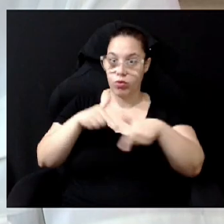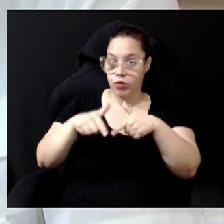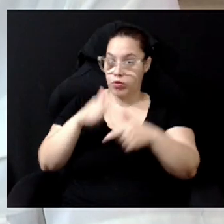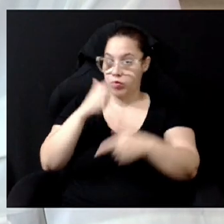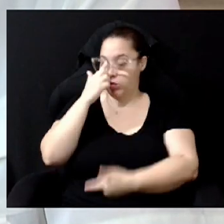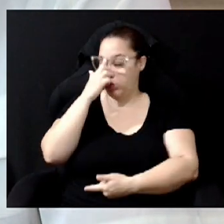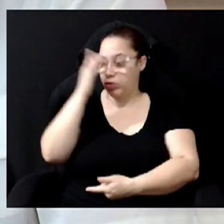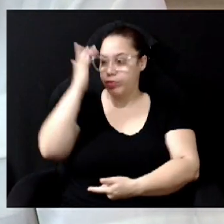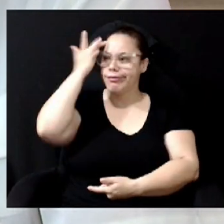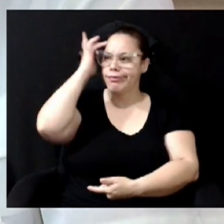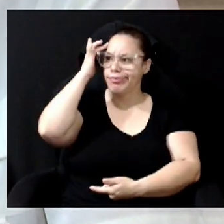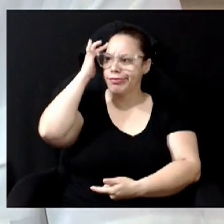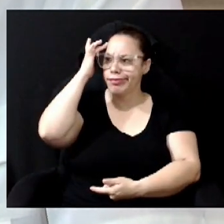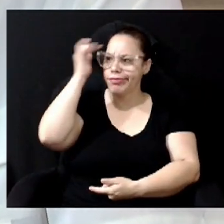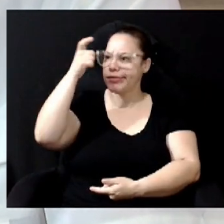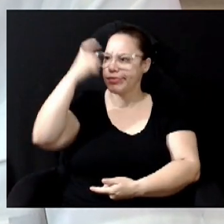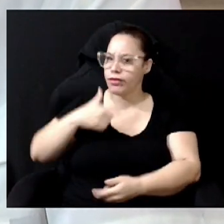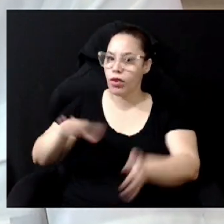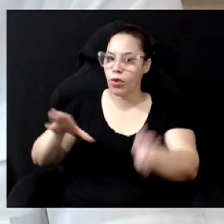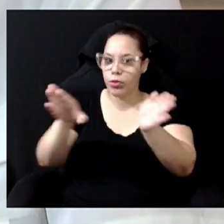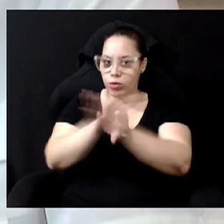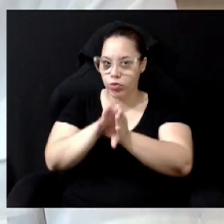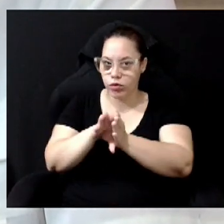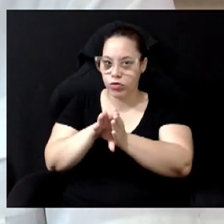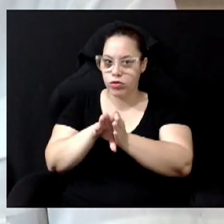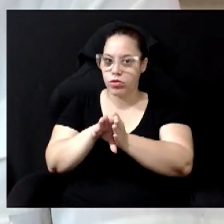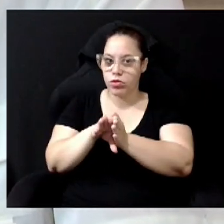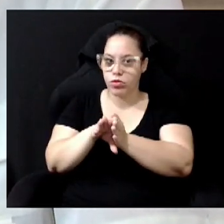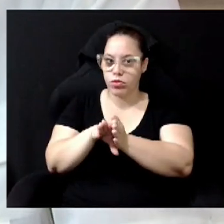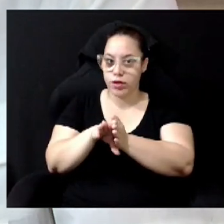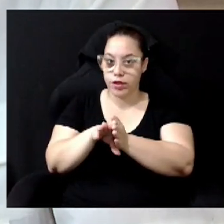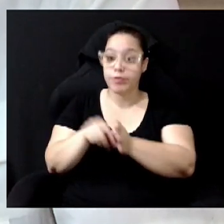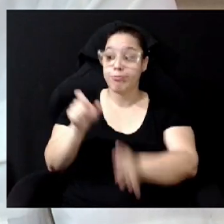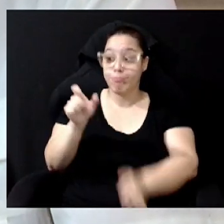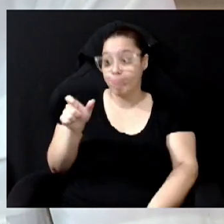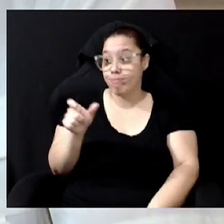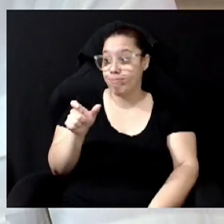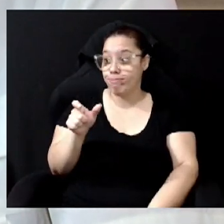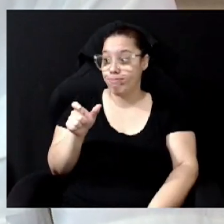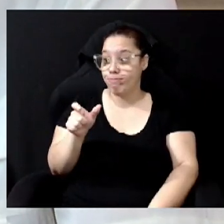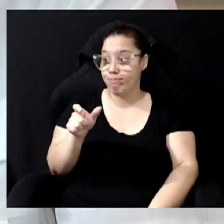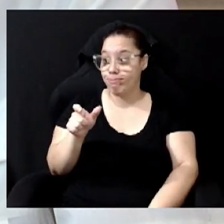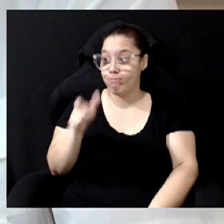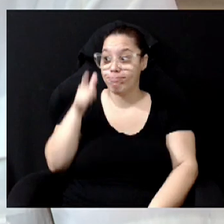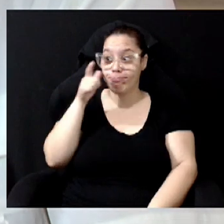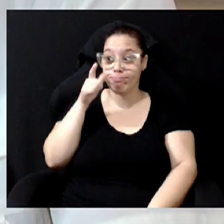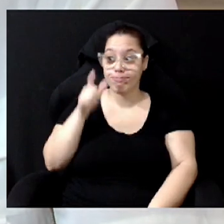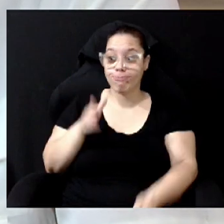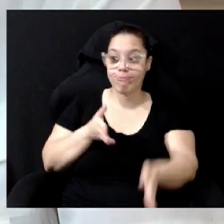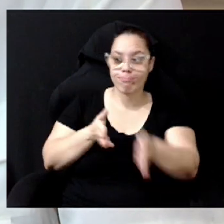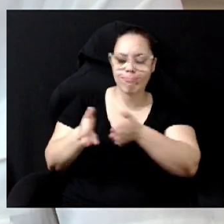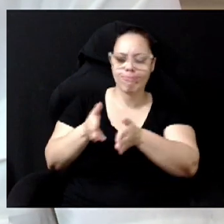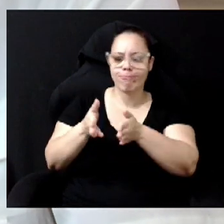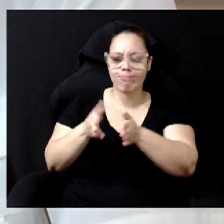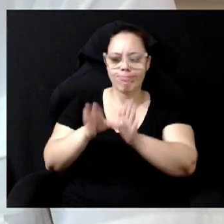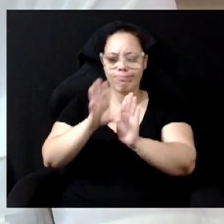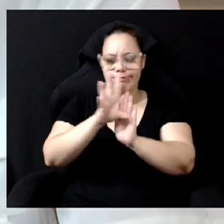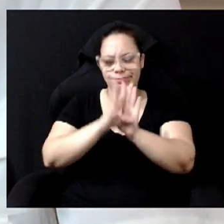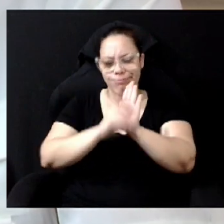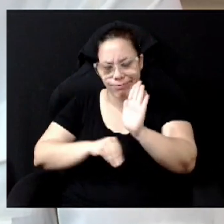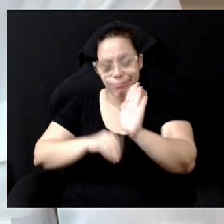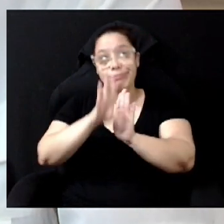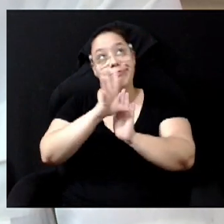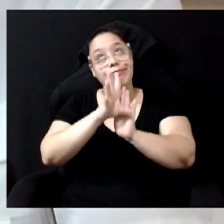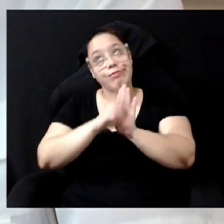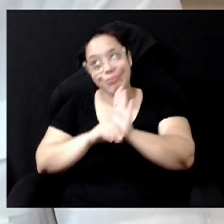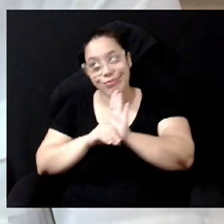essa pessoa chegou nessa posição justamente por causa disso. Eu acho que quando a gente segue ali um padrão de regras, um padrão do que já está